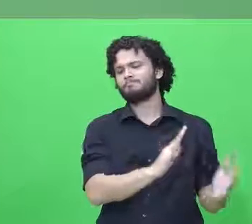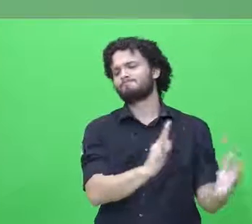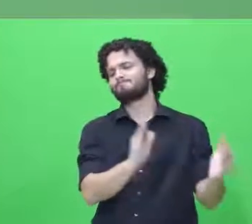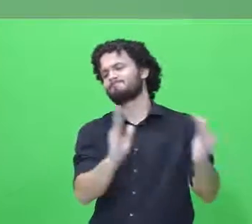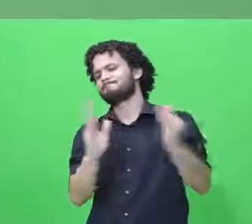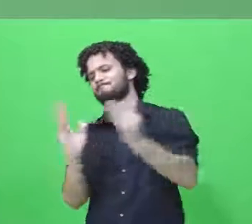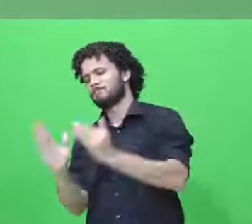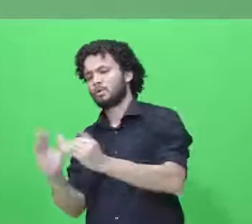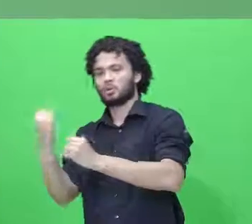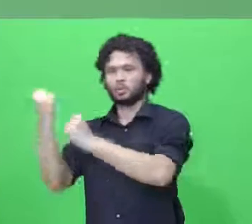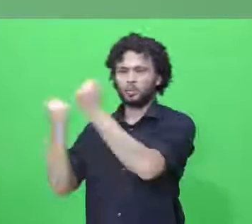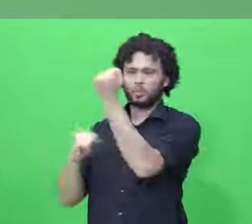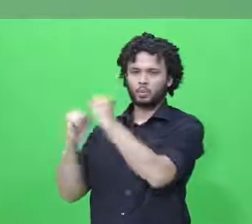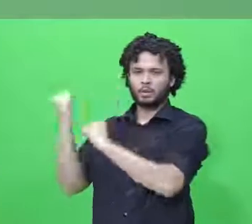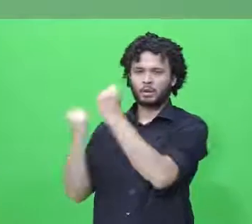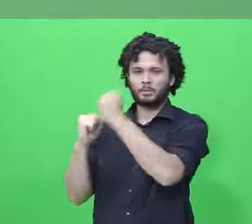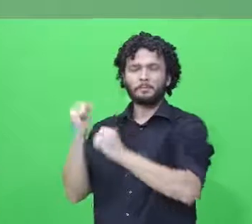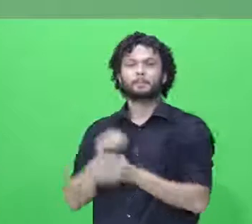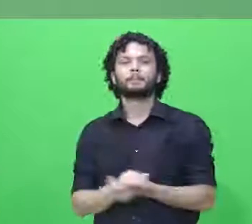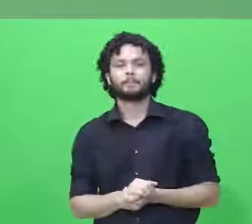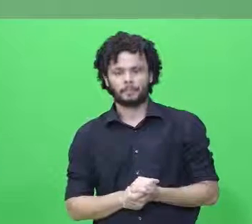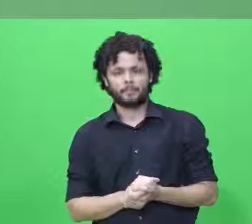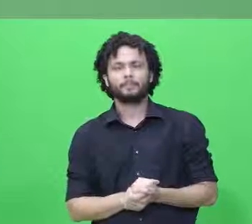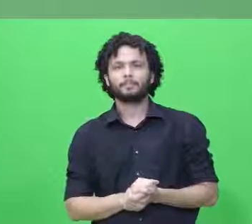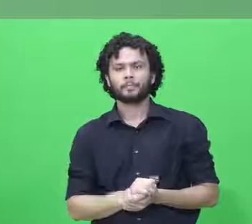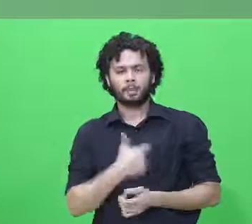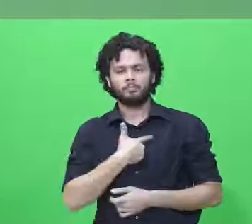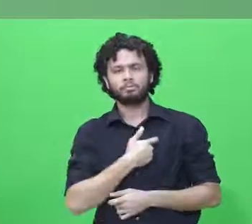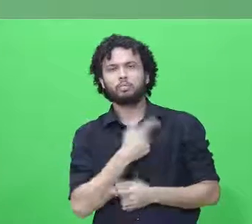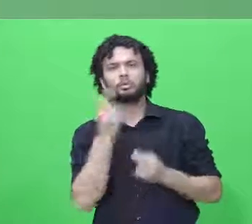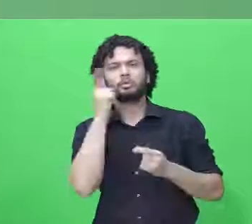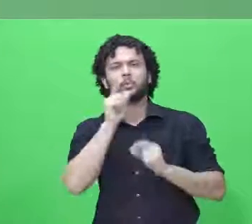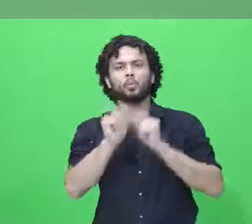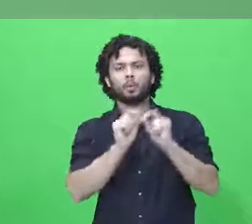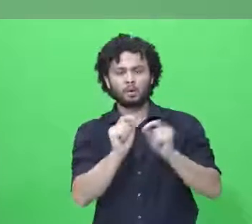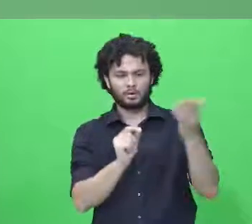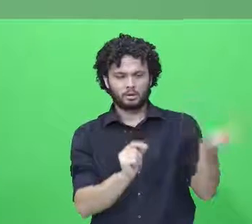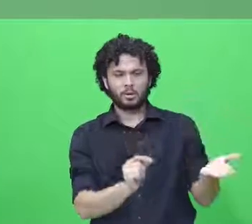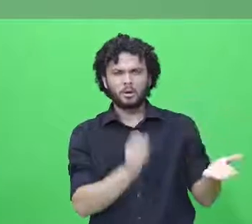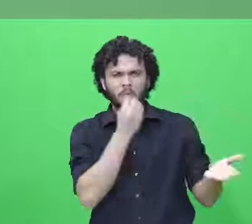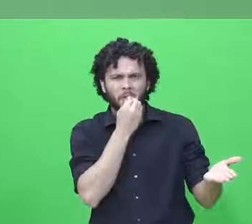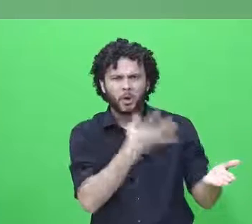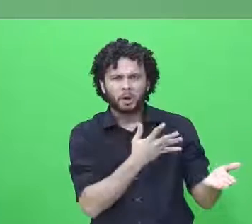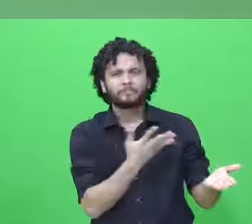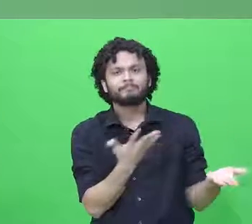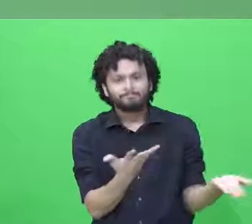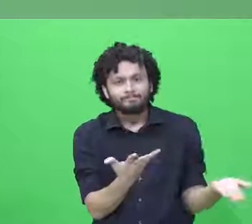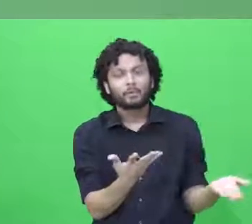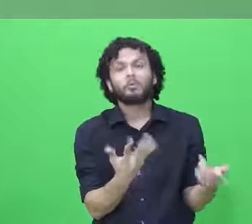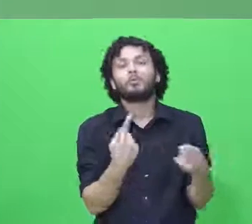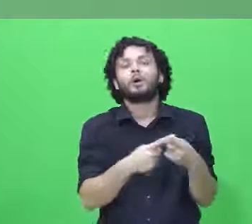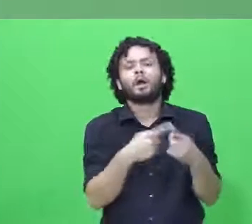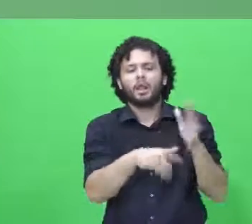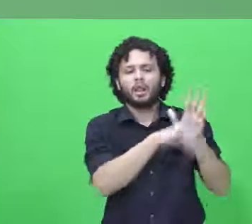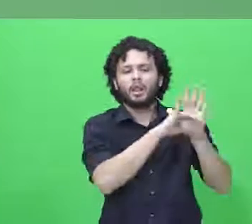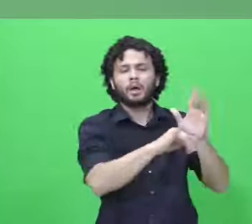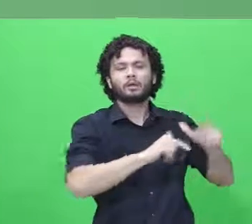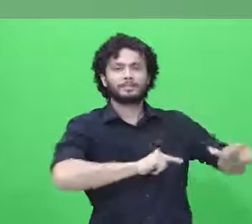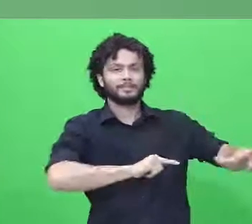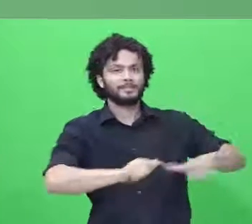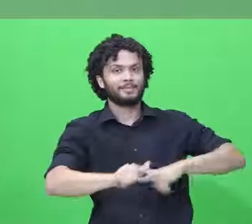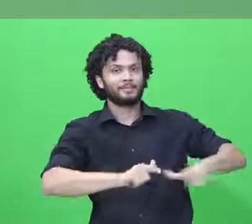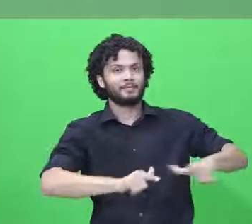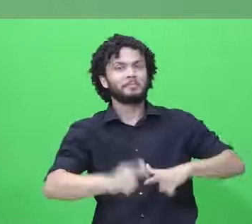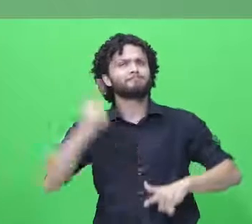Então, Vargas, ao dar essas leis trabalhistas, ele não vai dar porque ele era tão bonzinho. Ele vai dar, então, essas leis